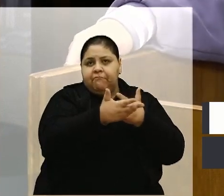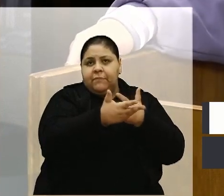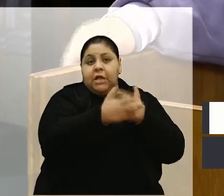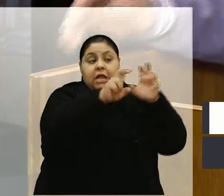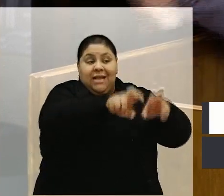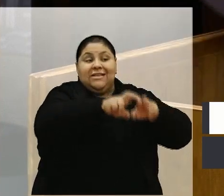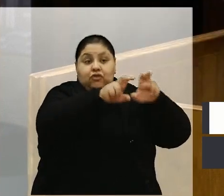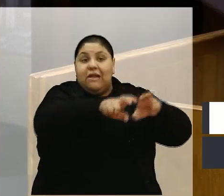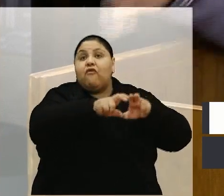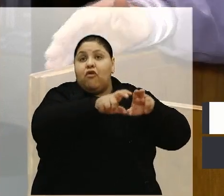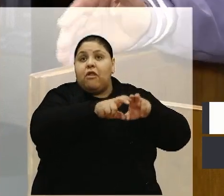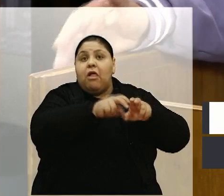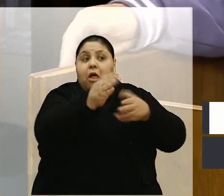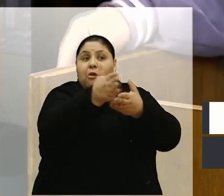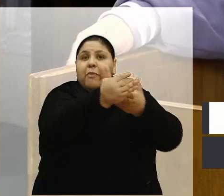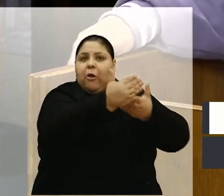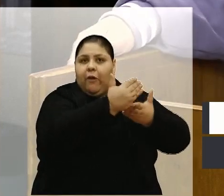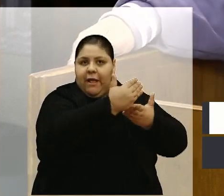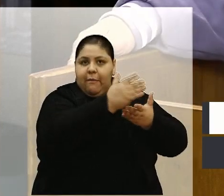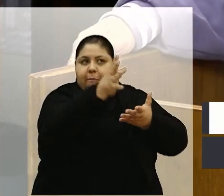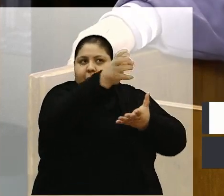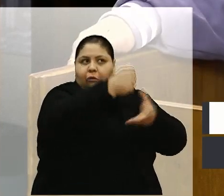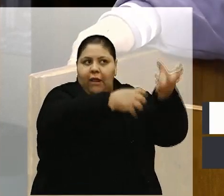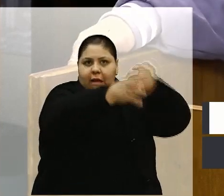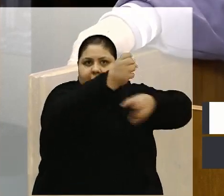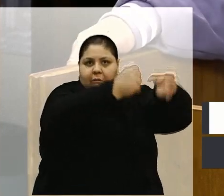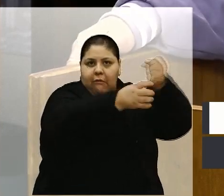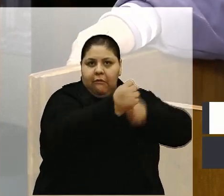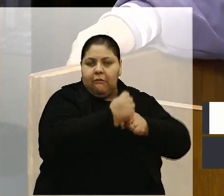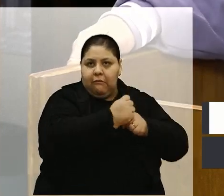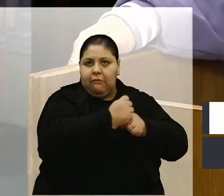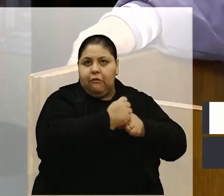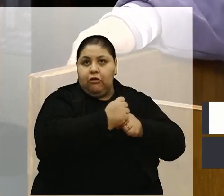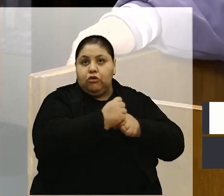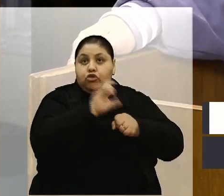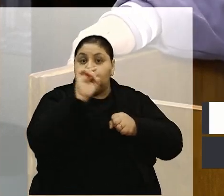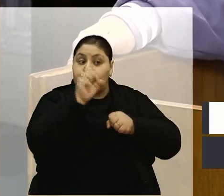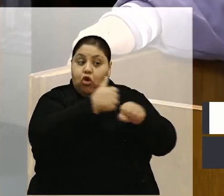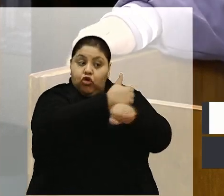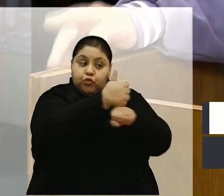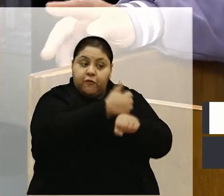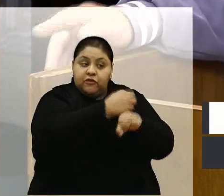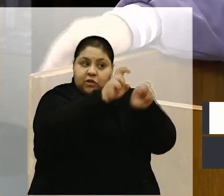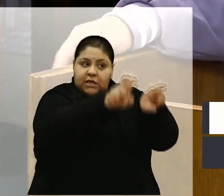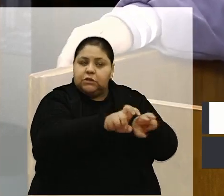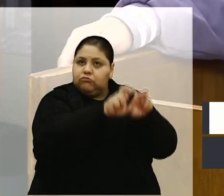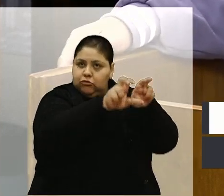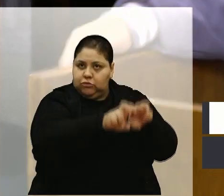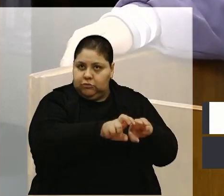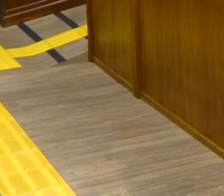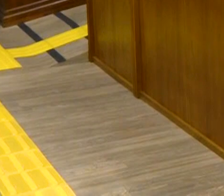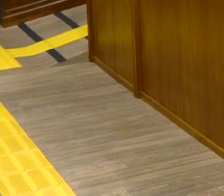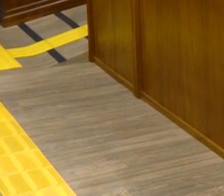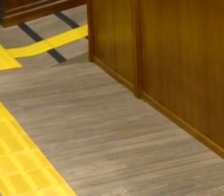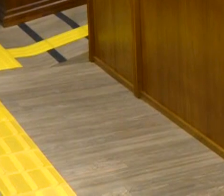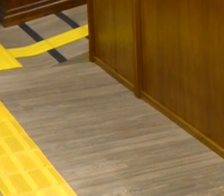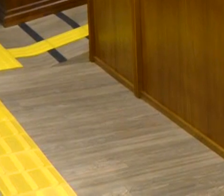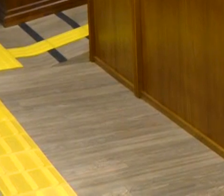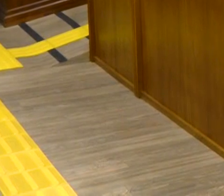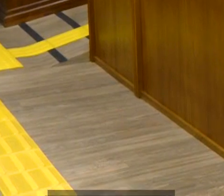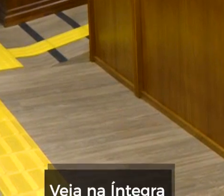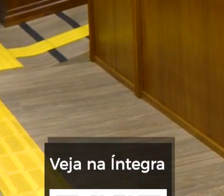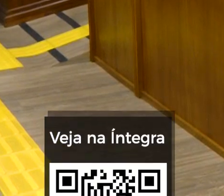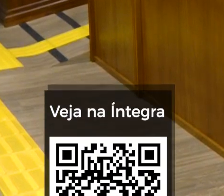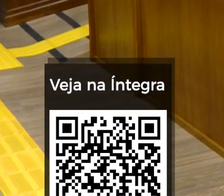para colher. Eu estou falando isso só e os agricultores, vereador Sandro, só os agricultores. Clóvis